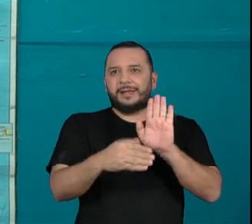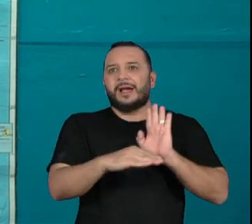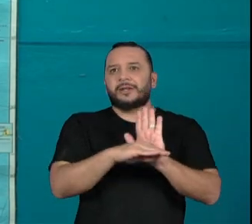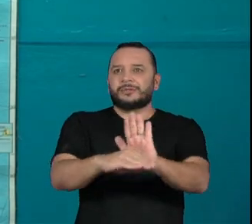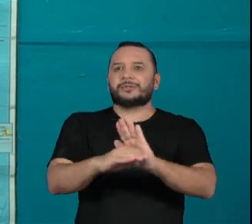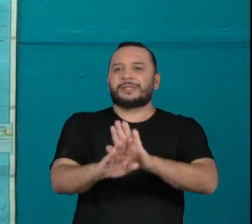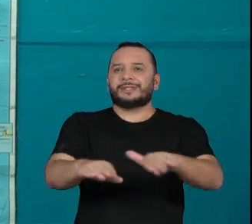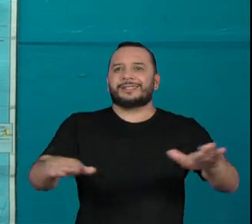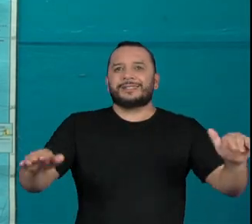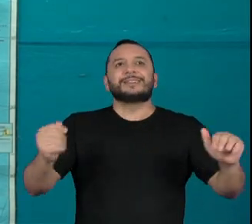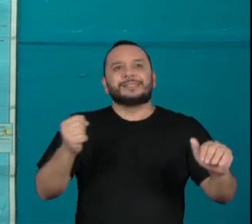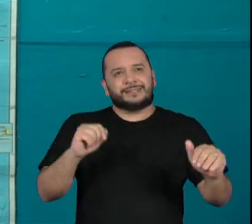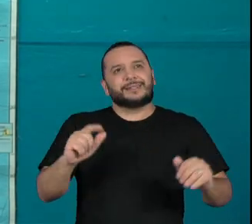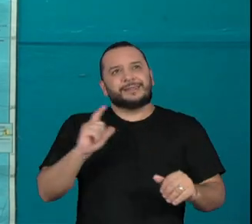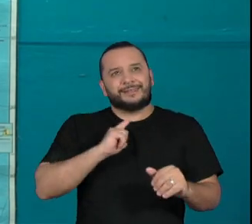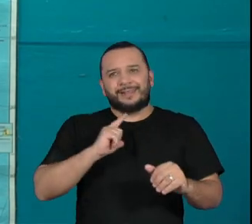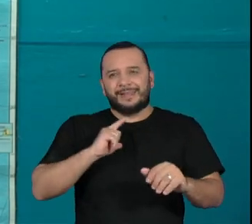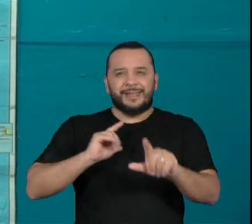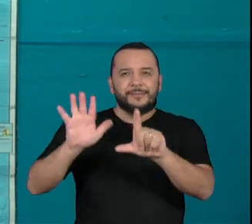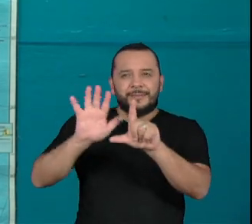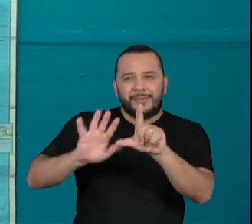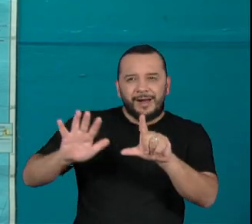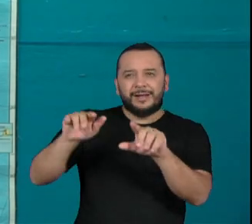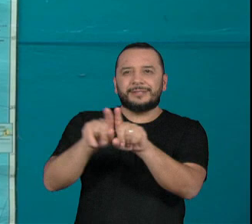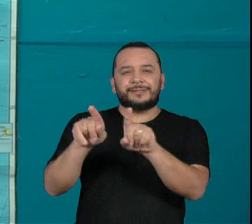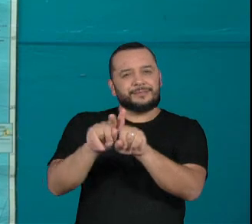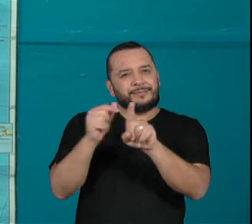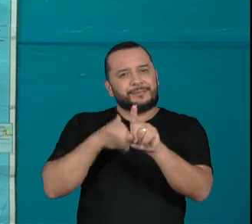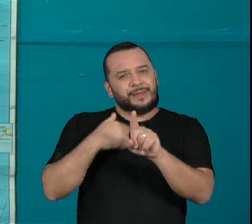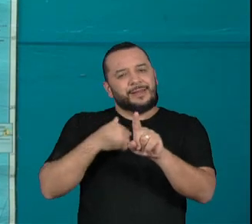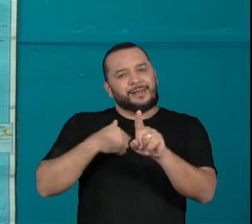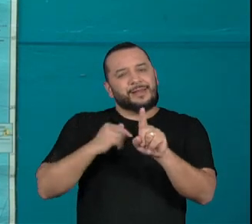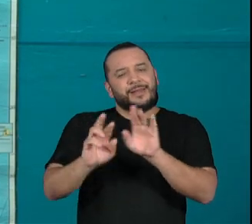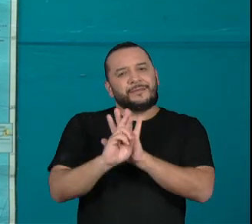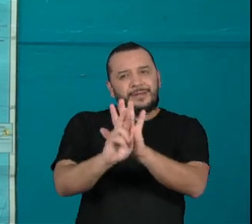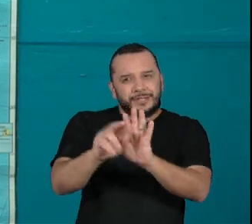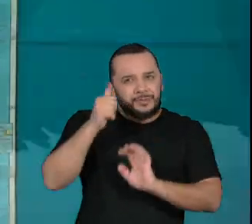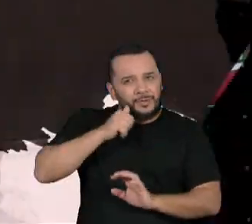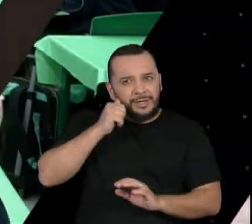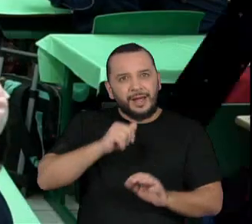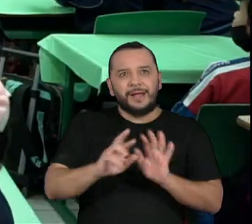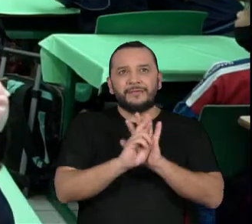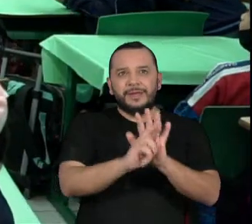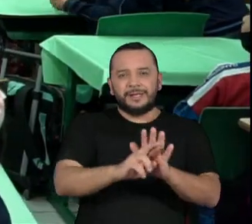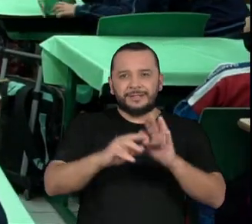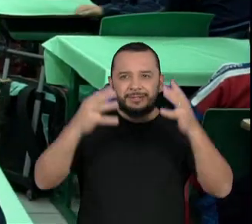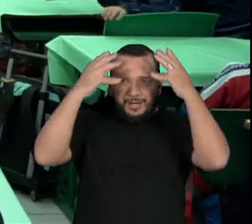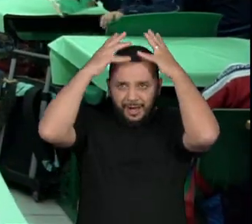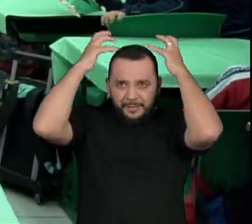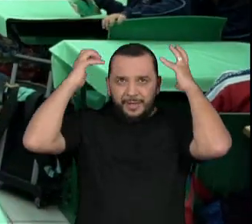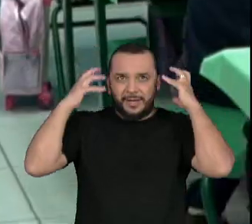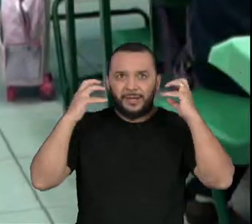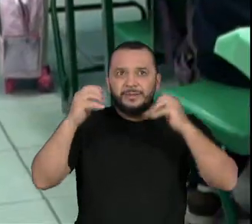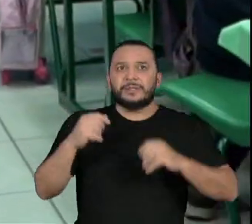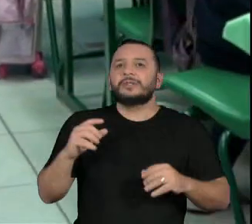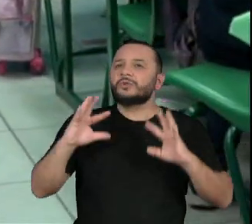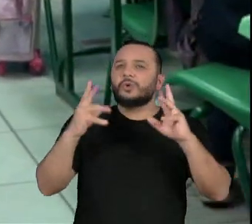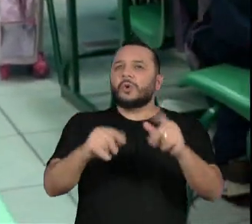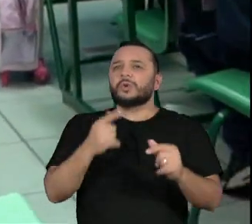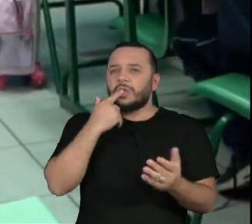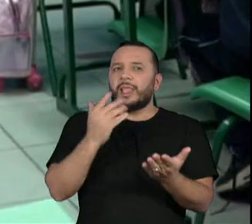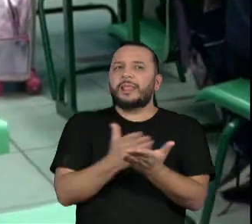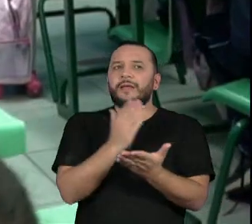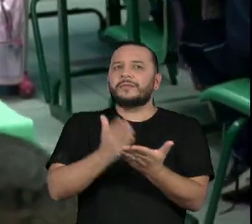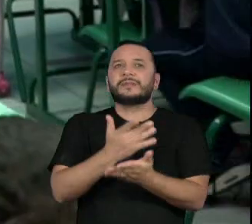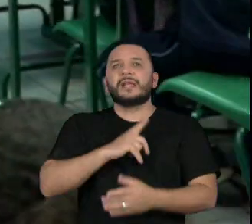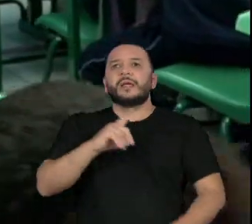as crianças hoje tivessem mais acesso a outras imagens, outras referências de mulher, outras referências de cabelo. O que esses livros têm em comum? Todos eles têm o